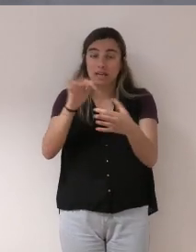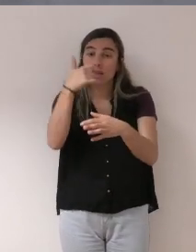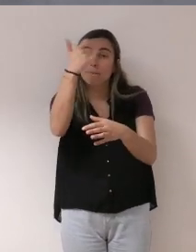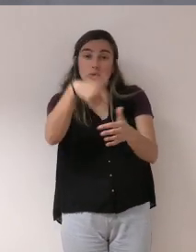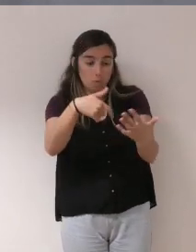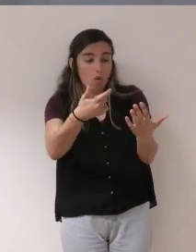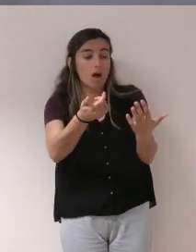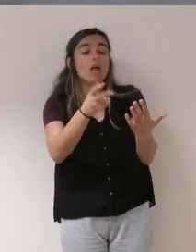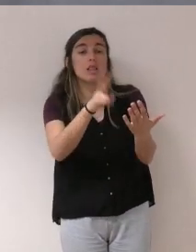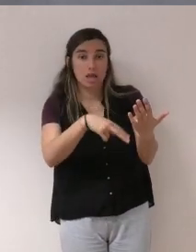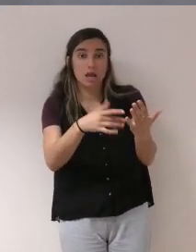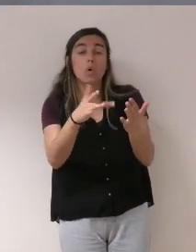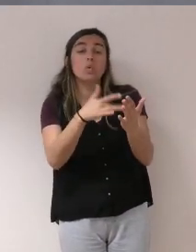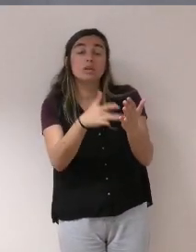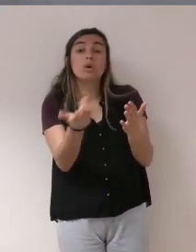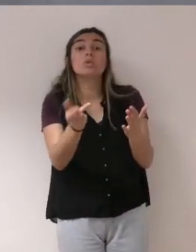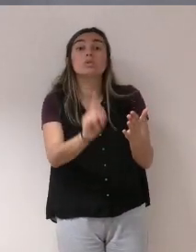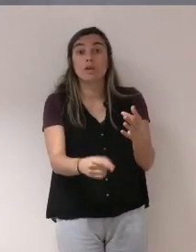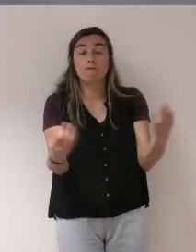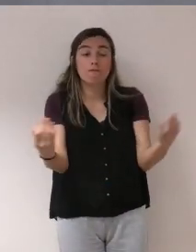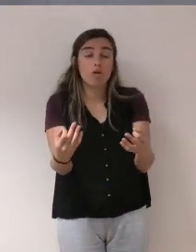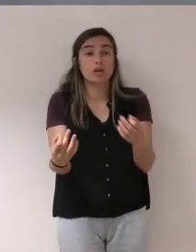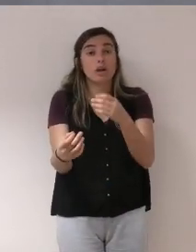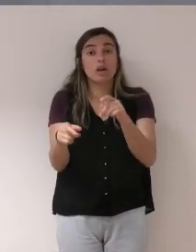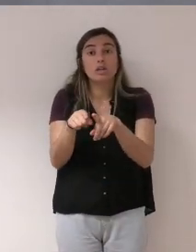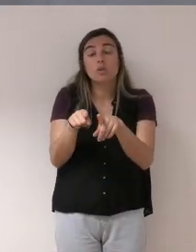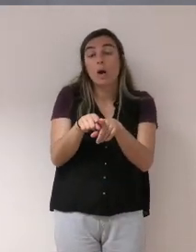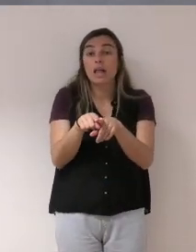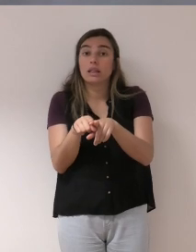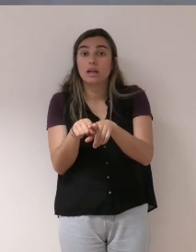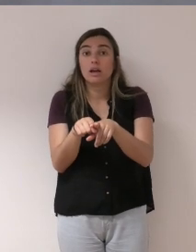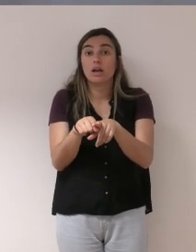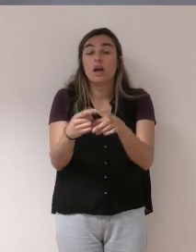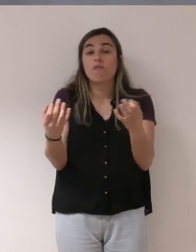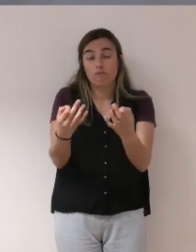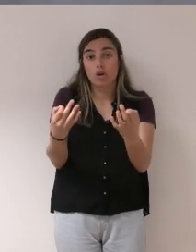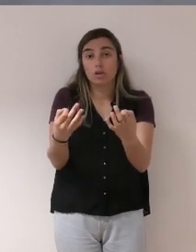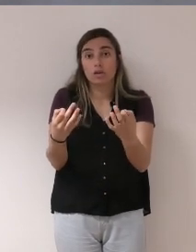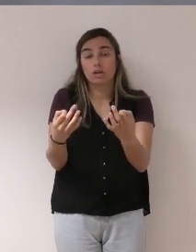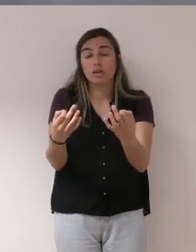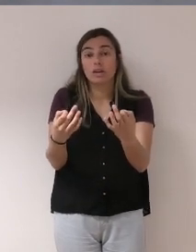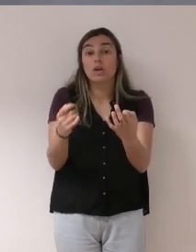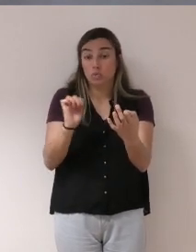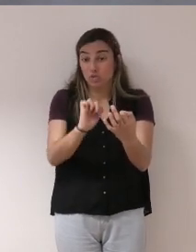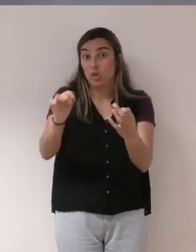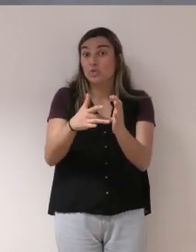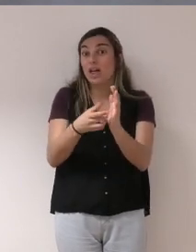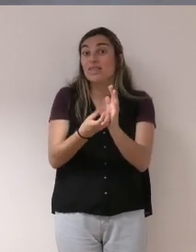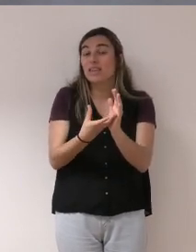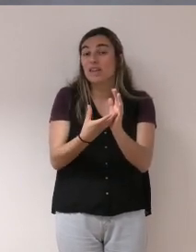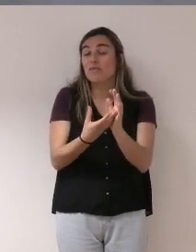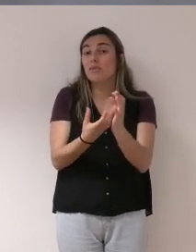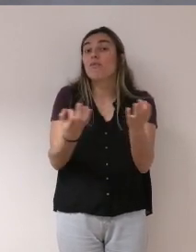leio os seus livros, o que me ocorre sempre é aquela formulação do Deleuze, não é? A partir do Kafka, na leitura dele. Os seus livros são para aquilo que